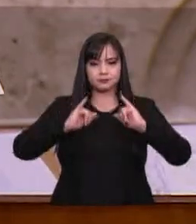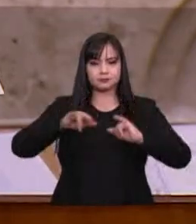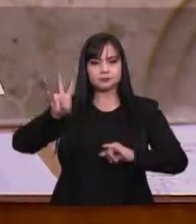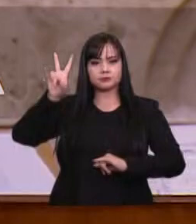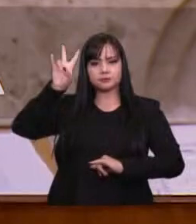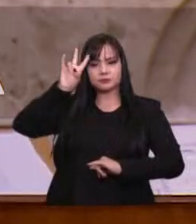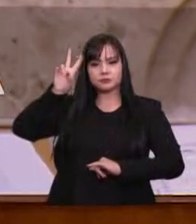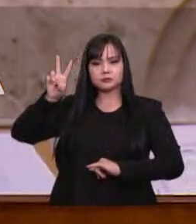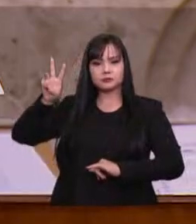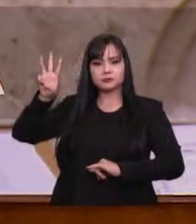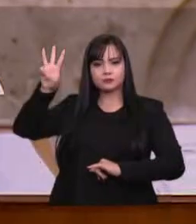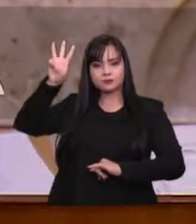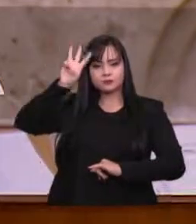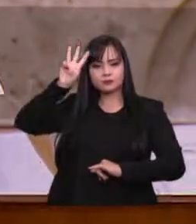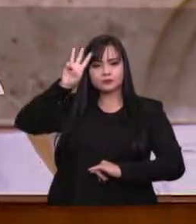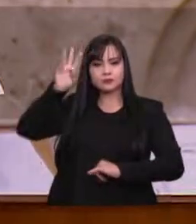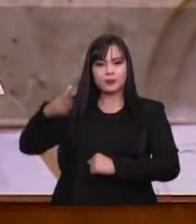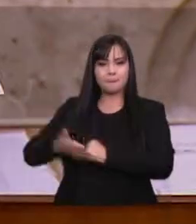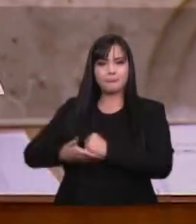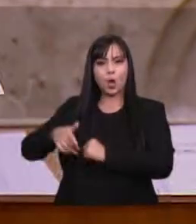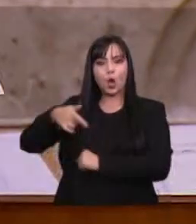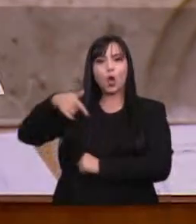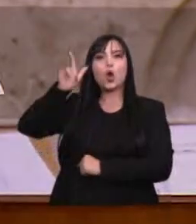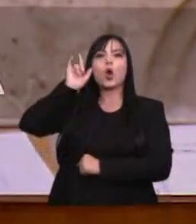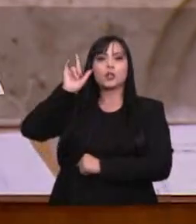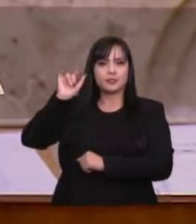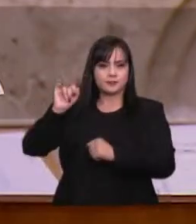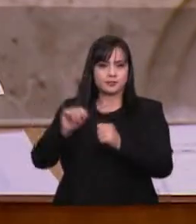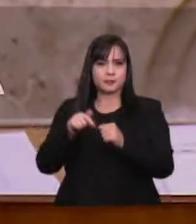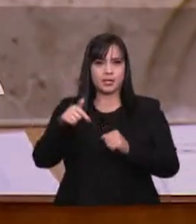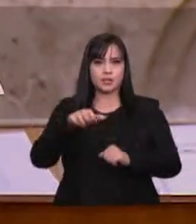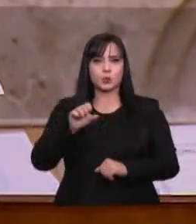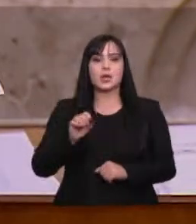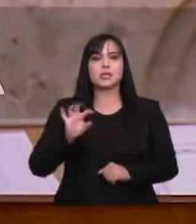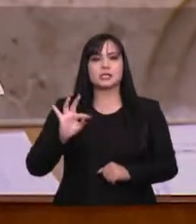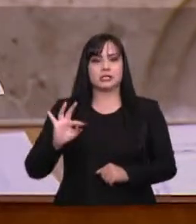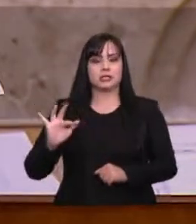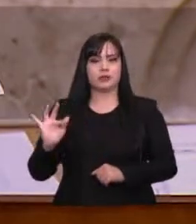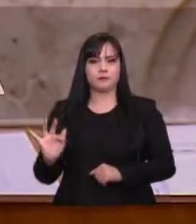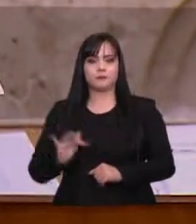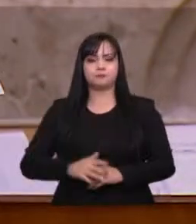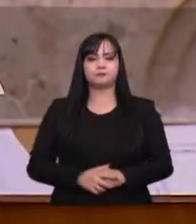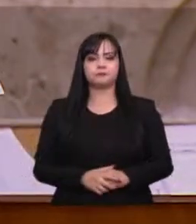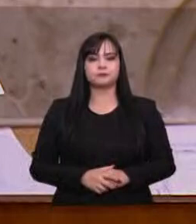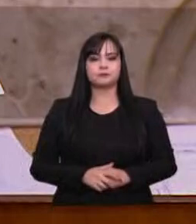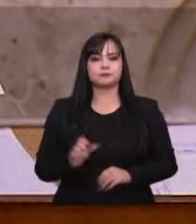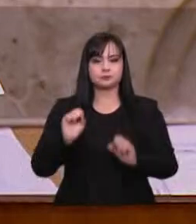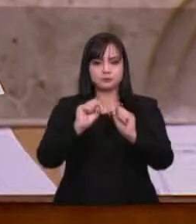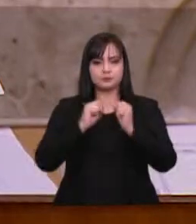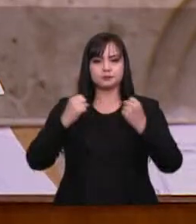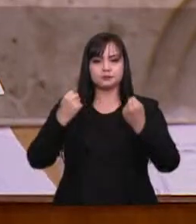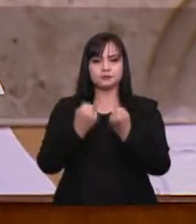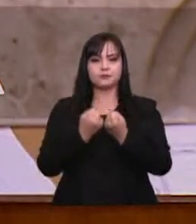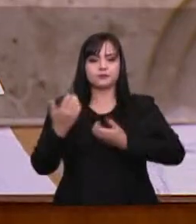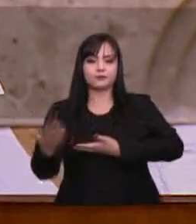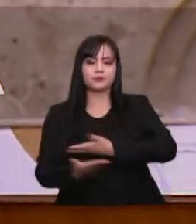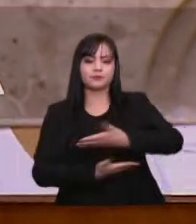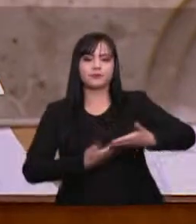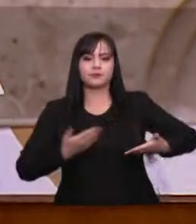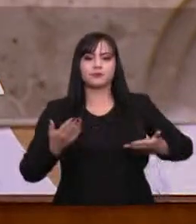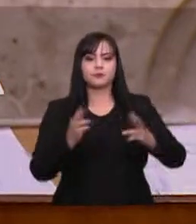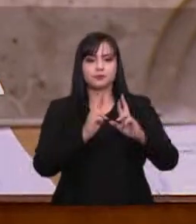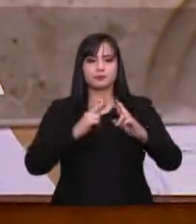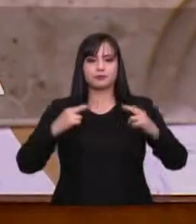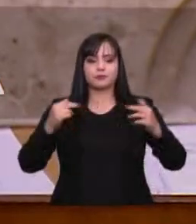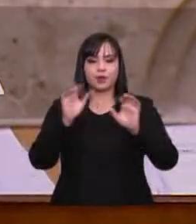na segunda e na terça-feira e basicamente ontem realizamos aqui no Supremo Tribunal Federal os seminário intermédio da conferência